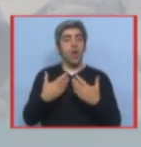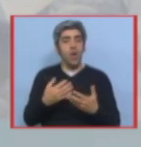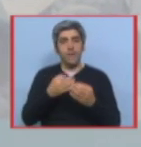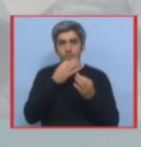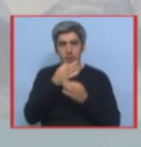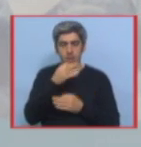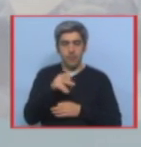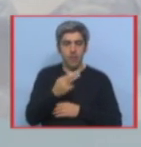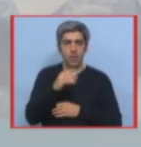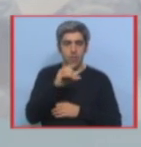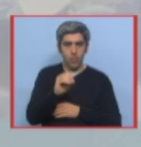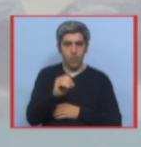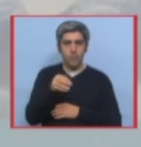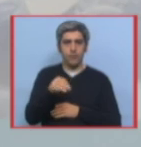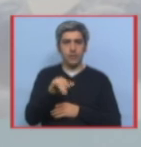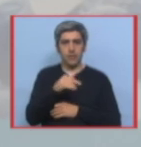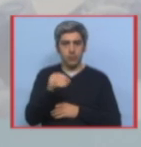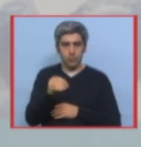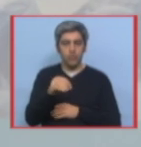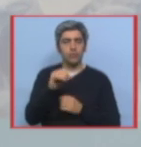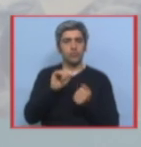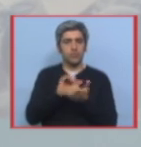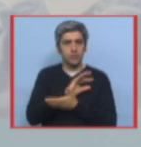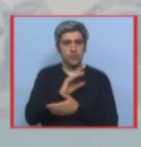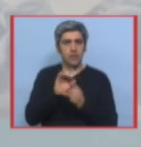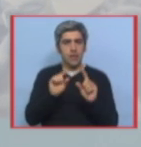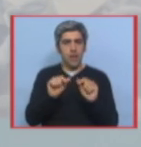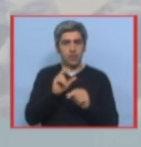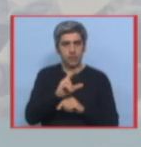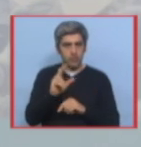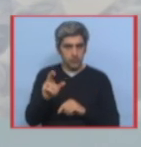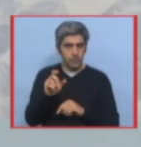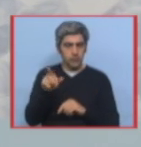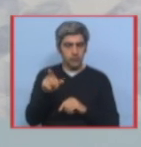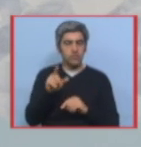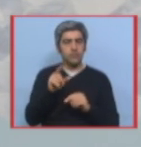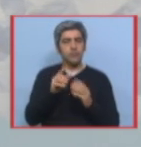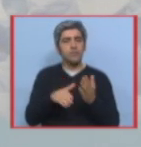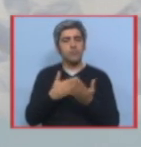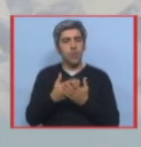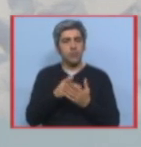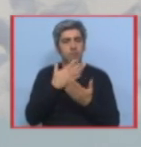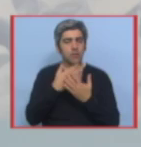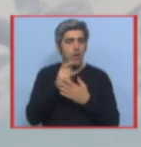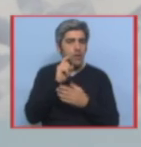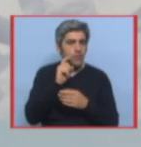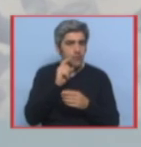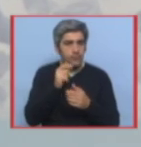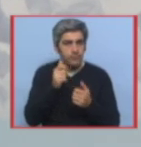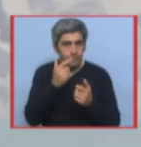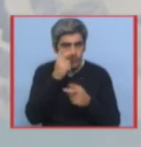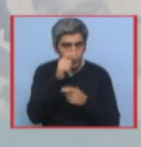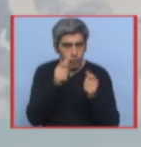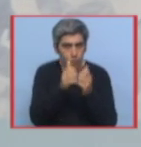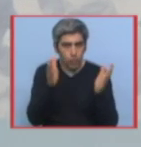Paulo Pinto, jornalista da Rádio Renascença, sobre as propostas em curso que têm por objetivo garantir o acesso à habitação a todas